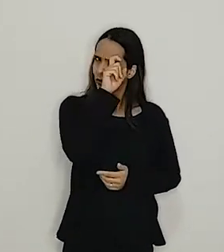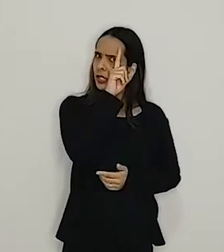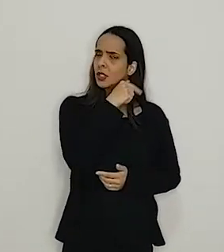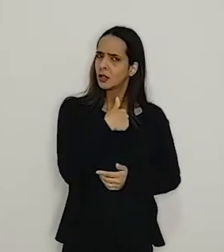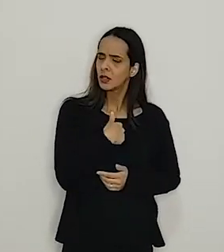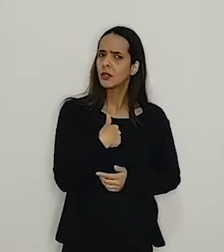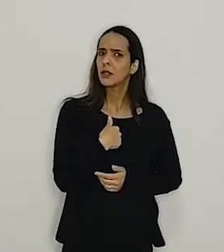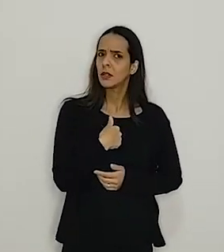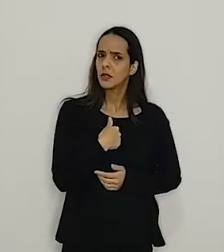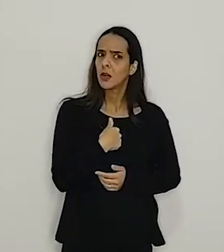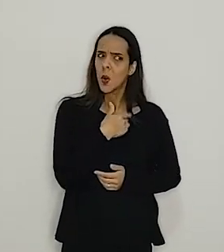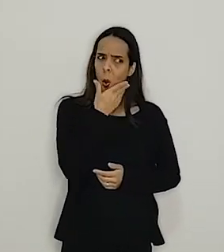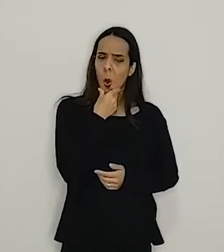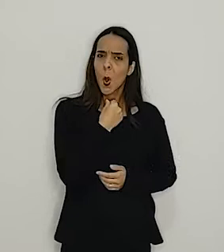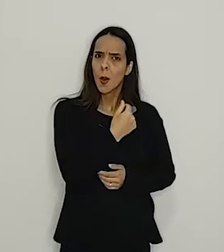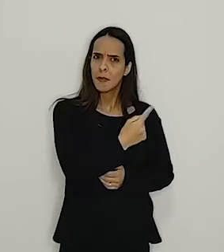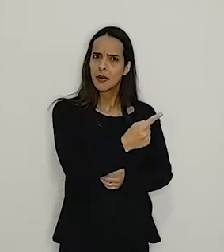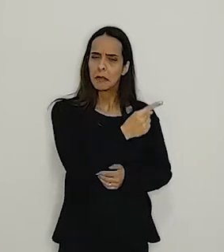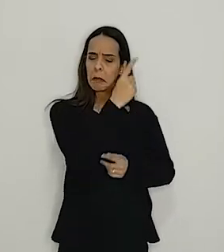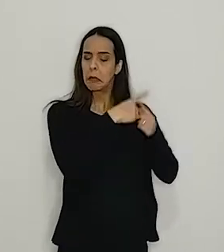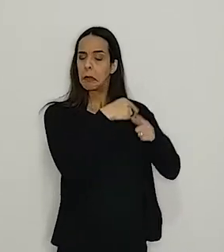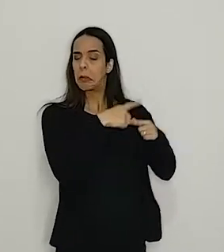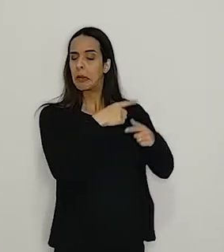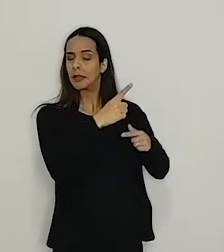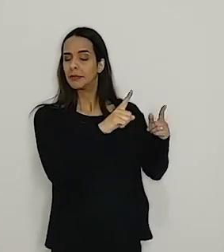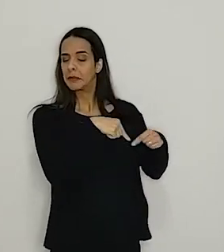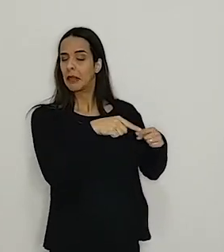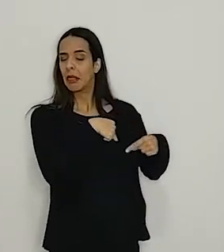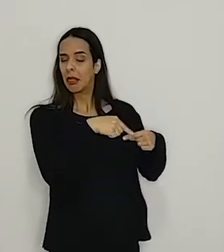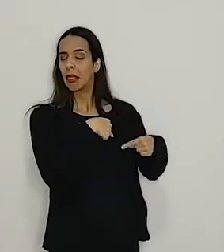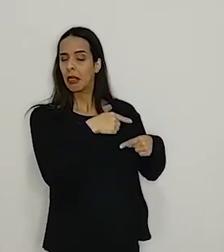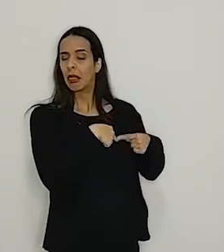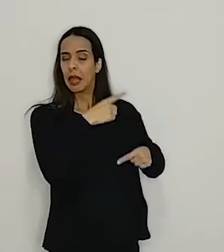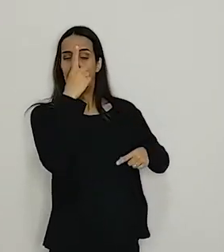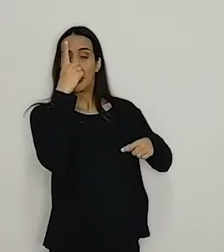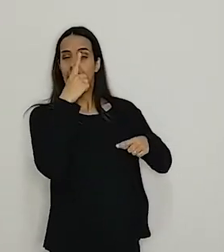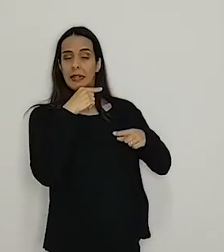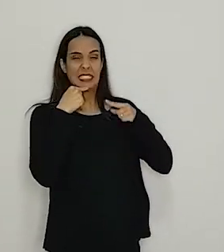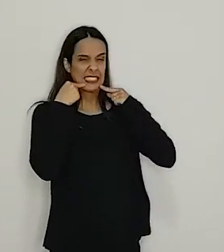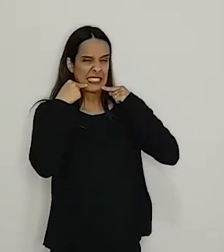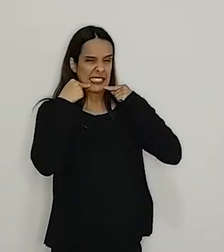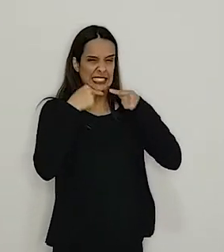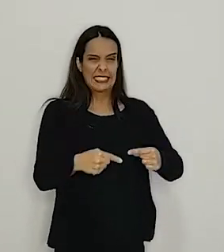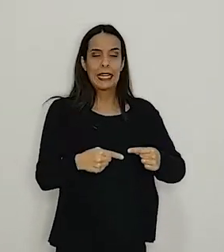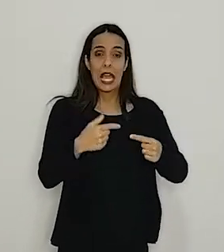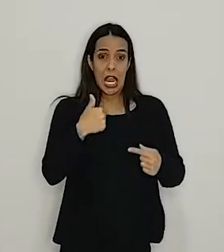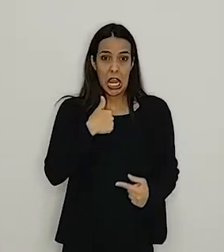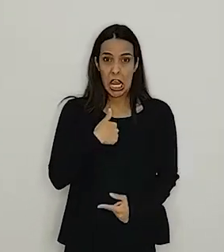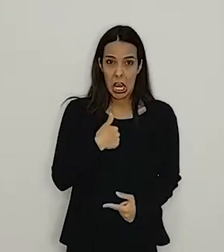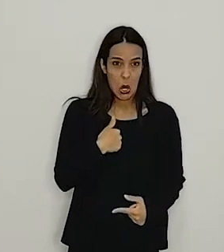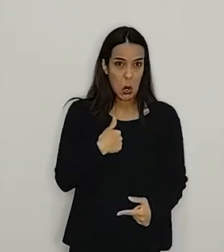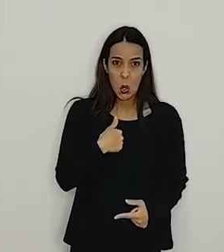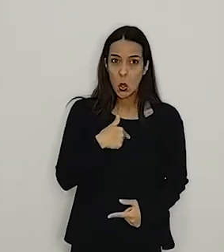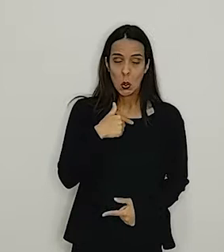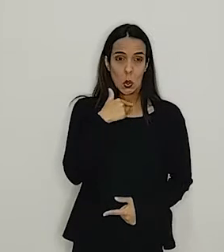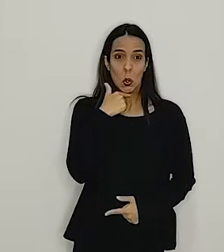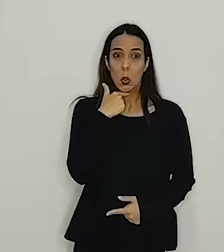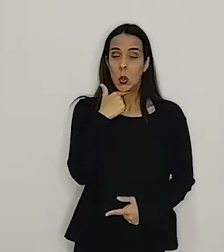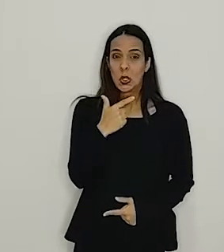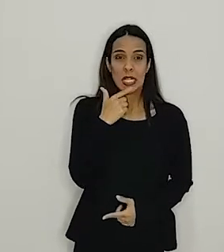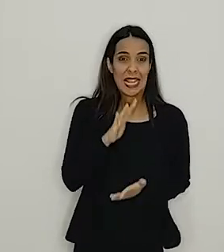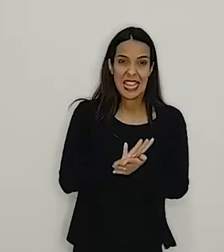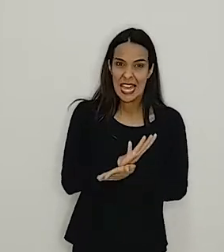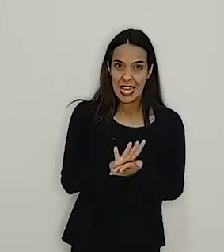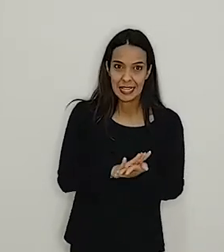Era uma situação muito difícil para mim, porque ele me trazia com a fala dele o tempo inteiro o quanto eu era incompetente diante daquele cenário, e eu já sabia que eu